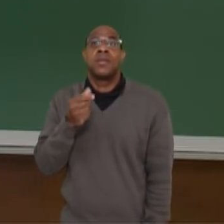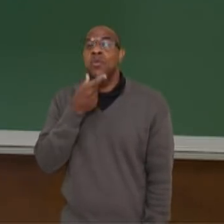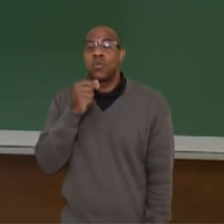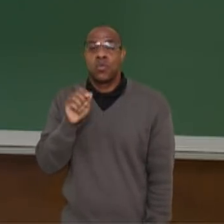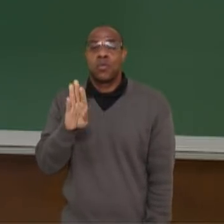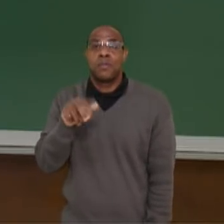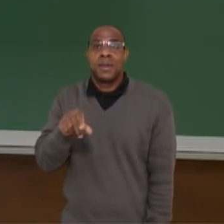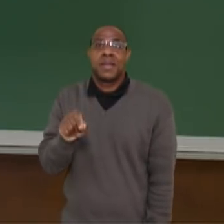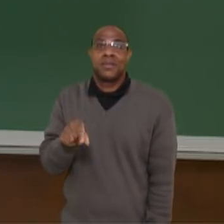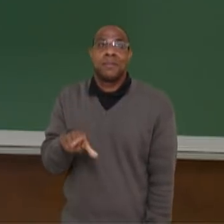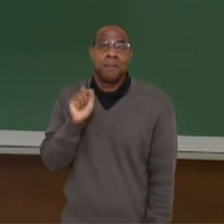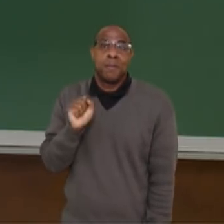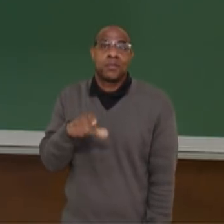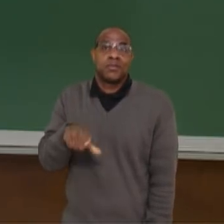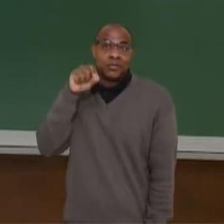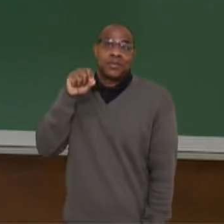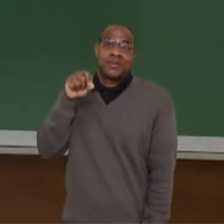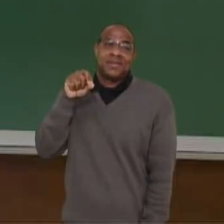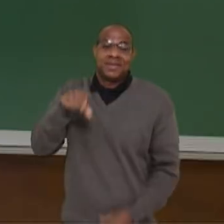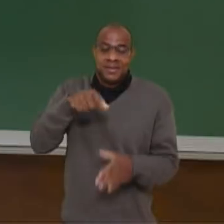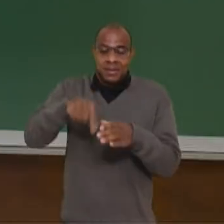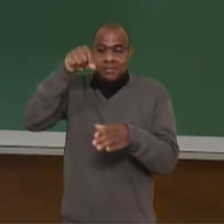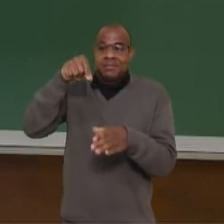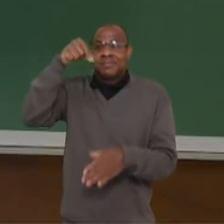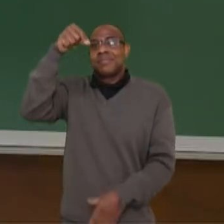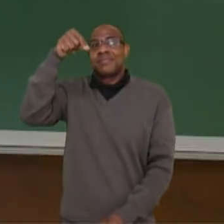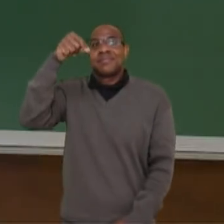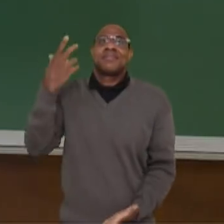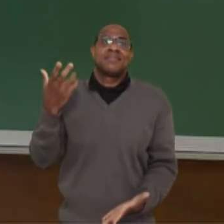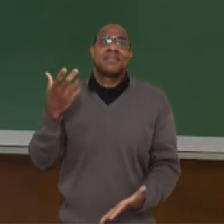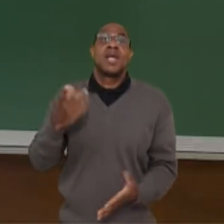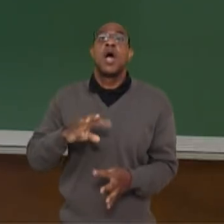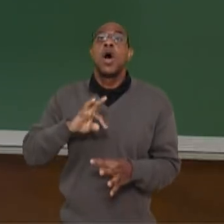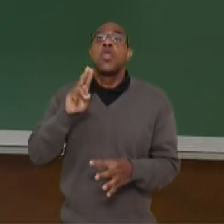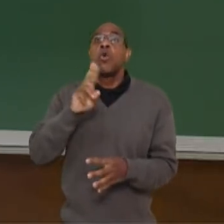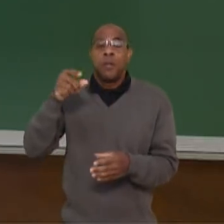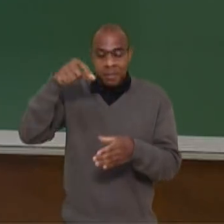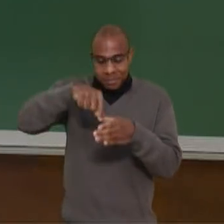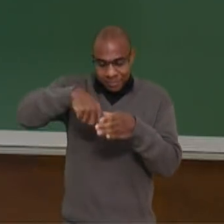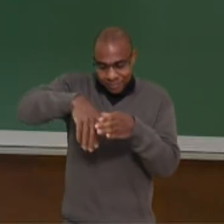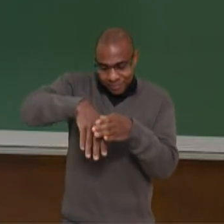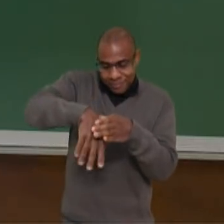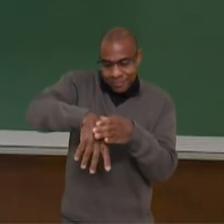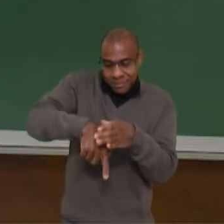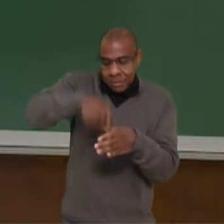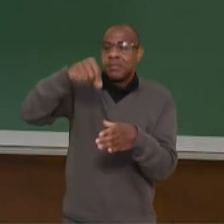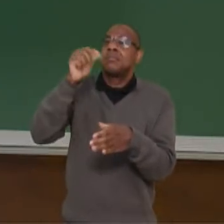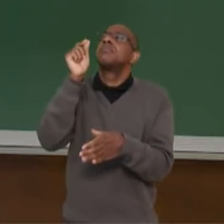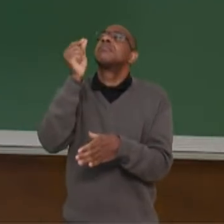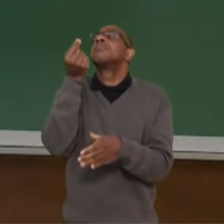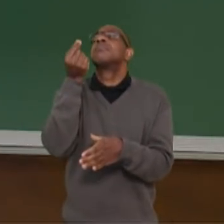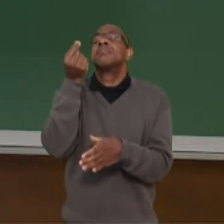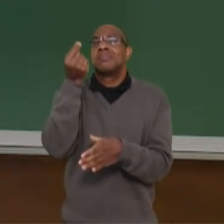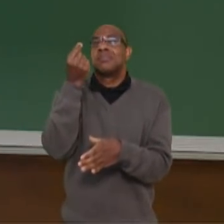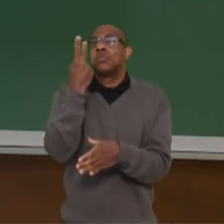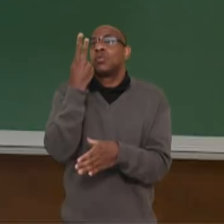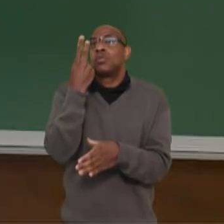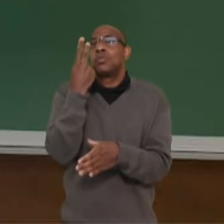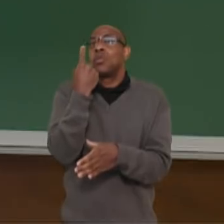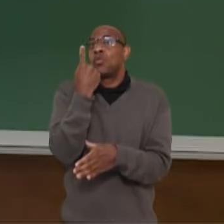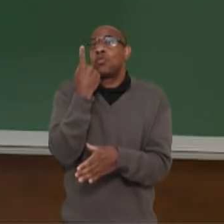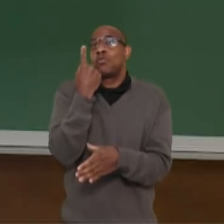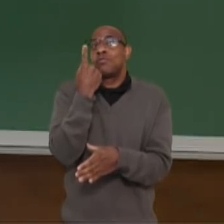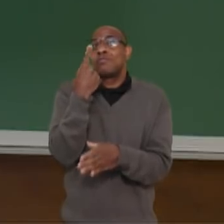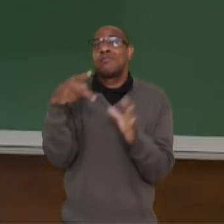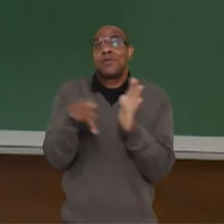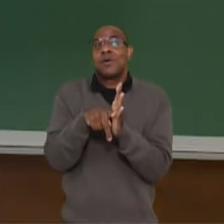Um caso só. Então, se todos eles estão ali na sacolinha, a chance de eu tirar o Breno é a chance de eu tirar um aluno específico, num total